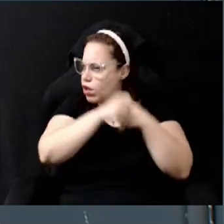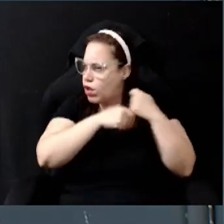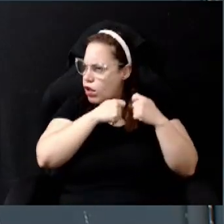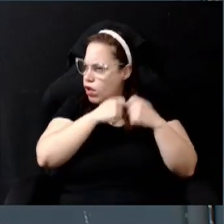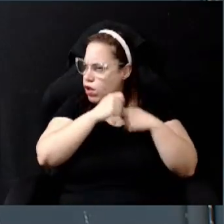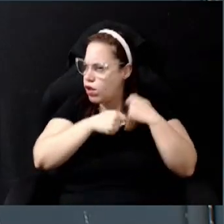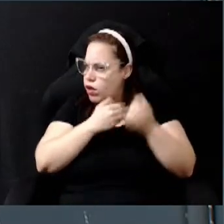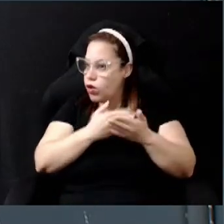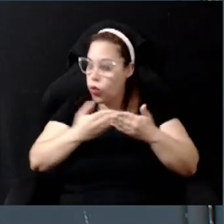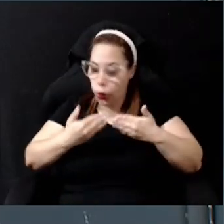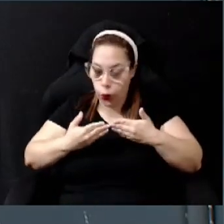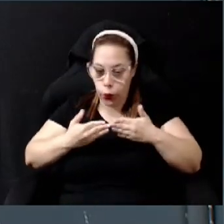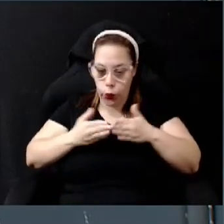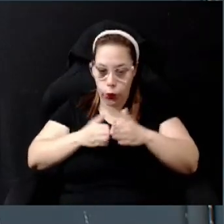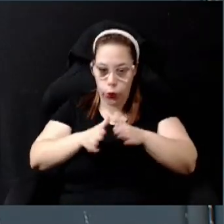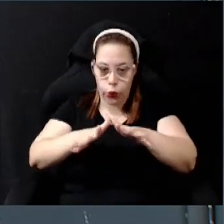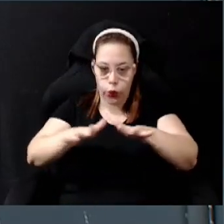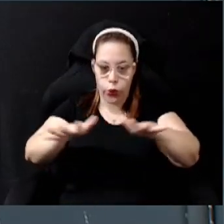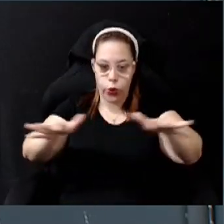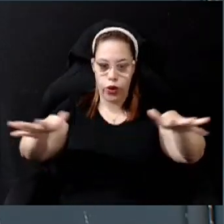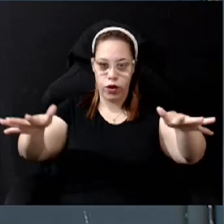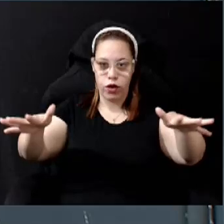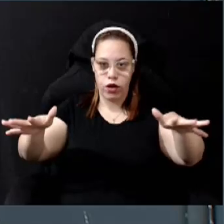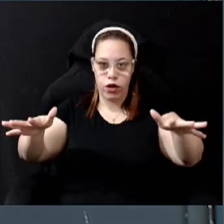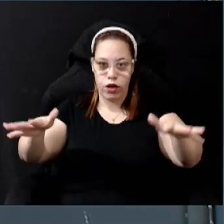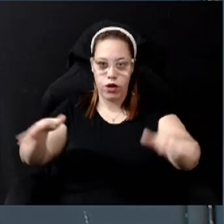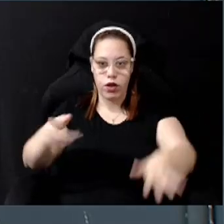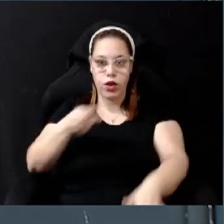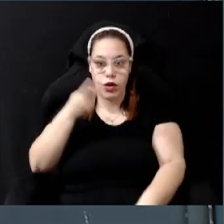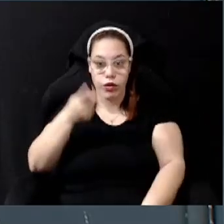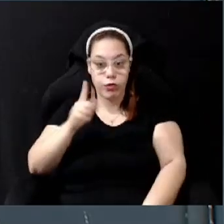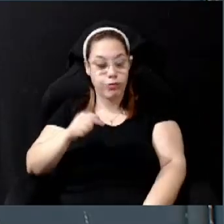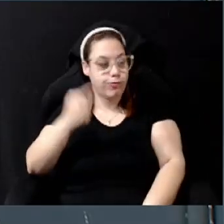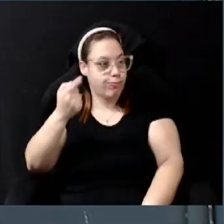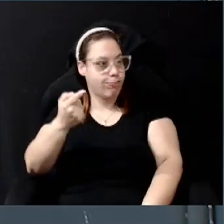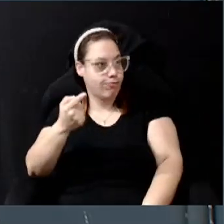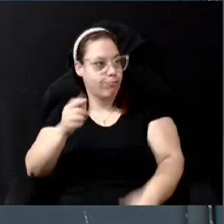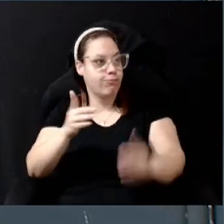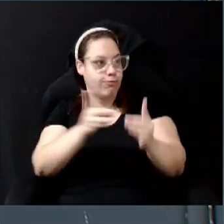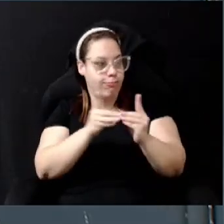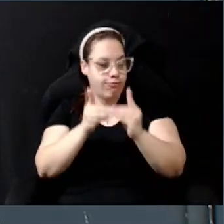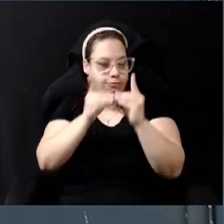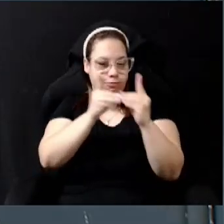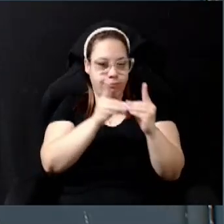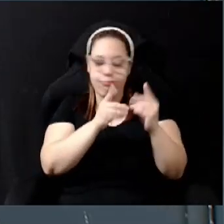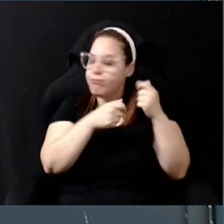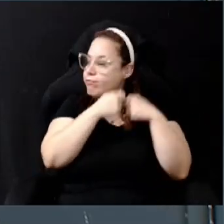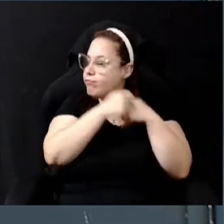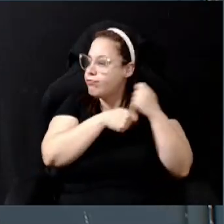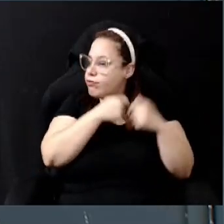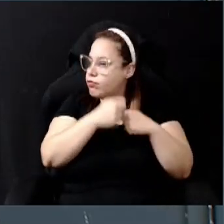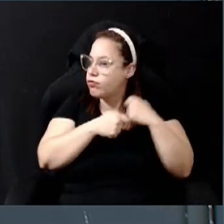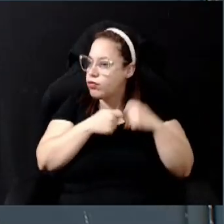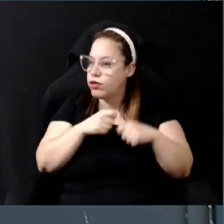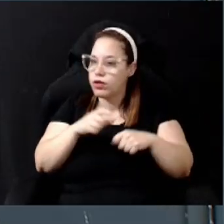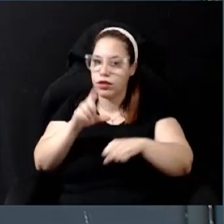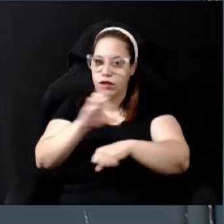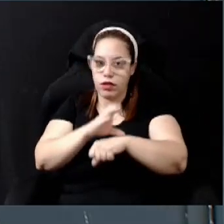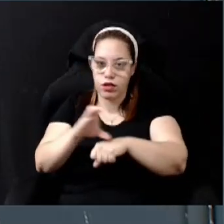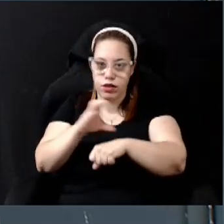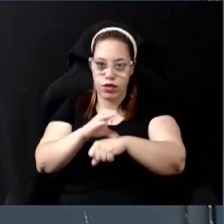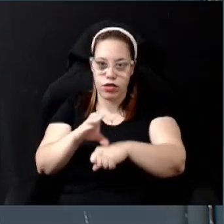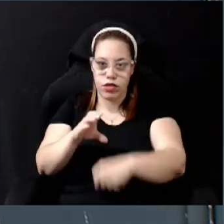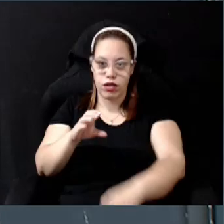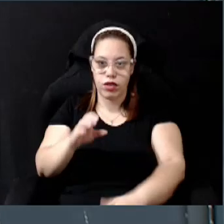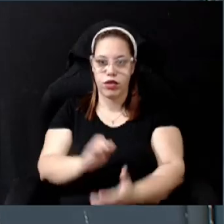expandir também seu leque. Me conta. Além do atendimento, tenho um curso Olin também e a